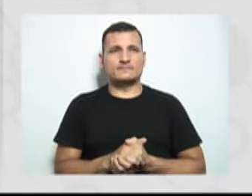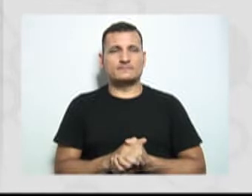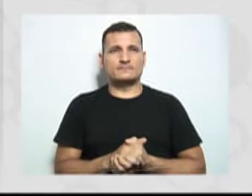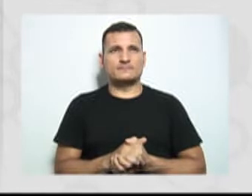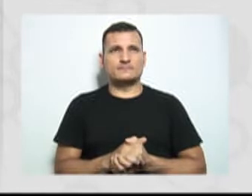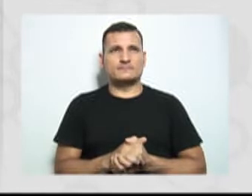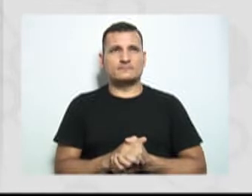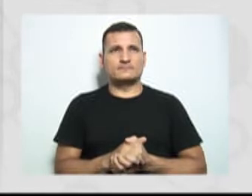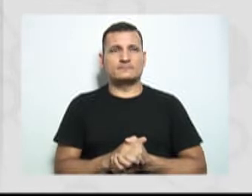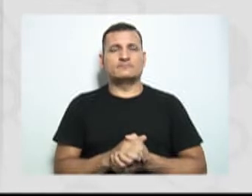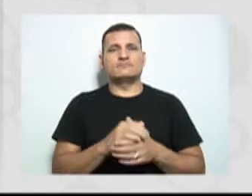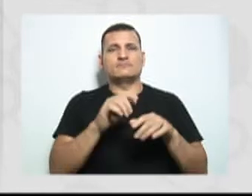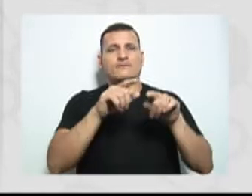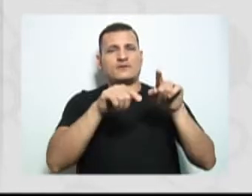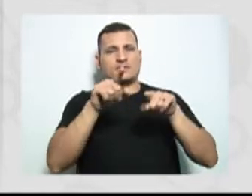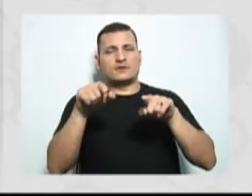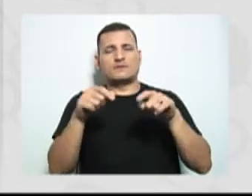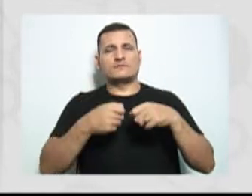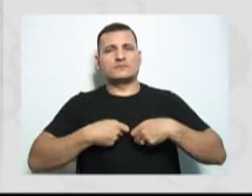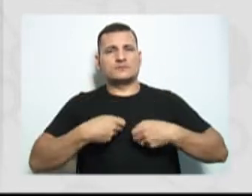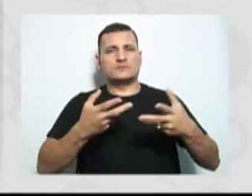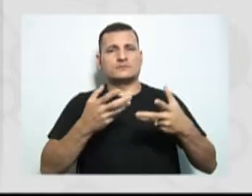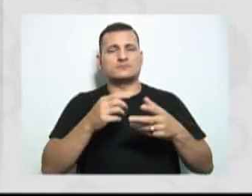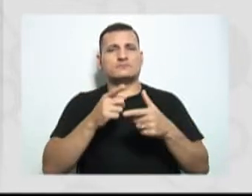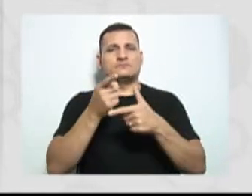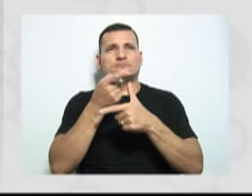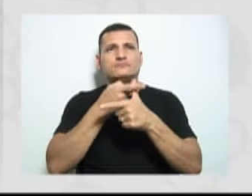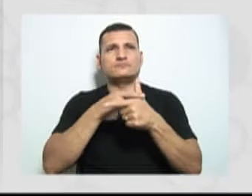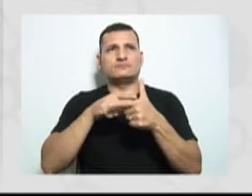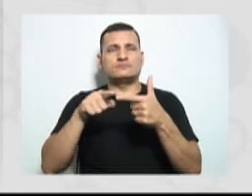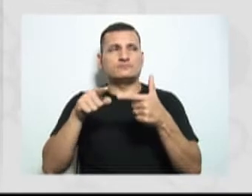os custos variáveis dividido